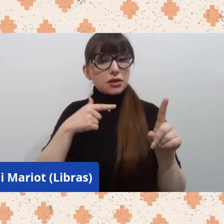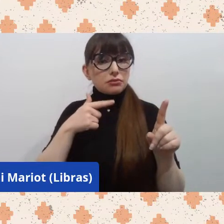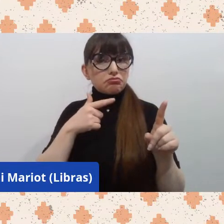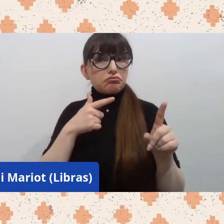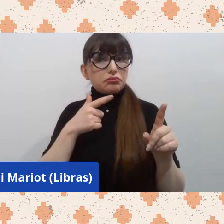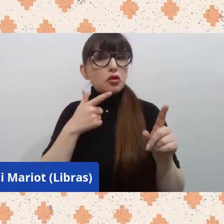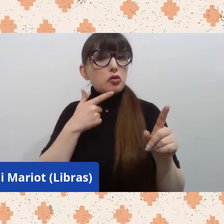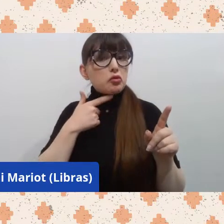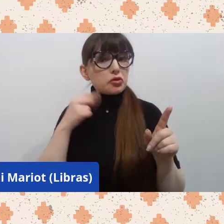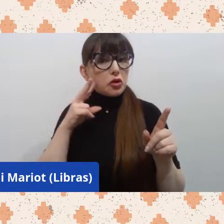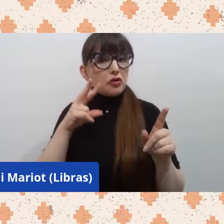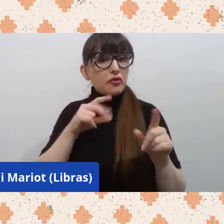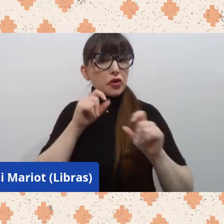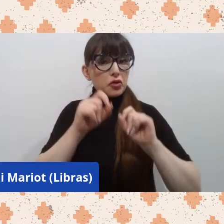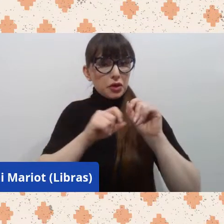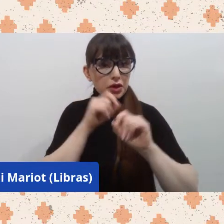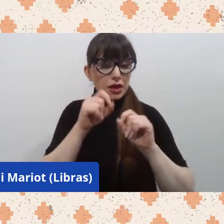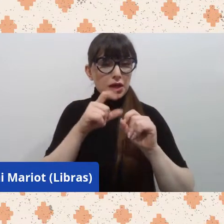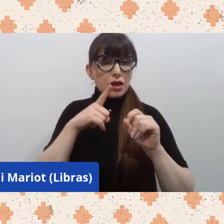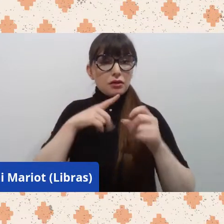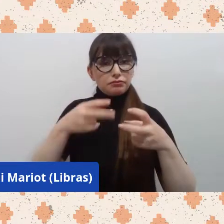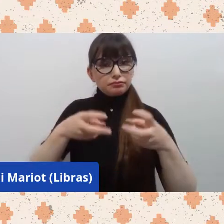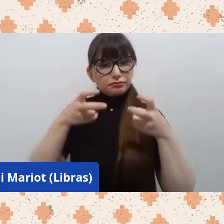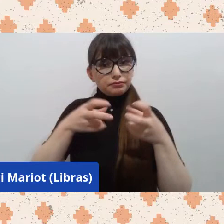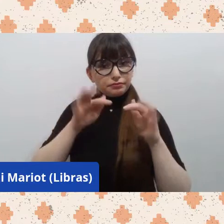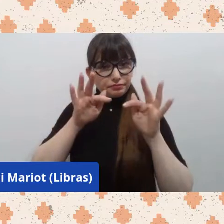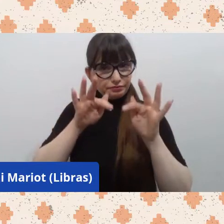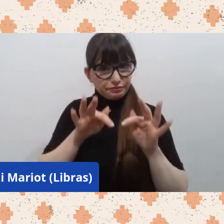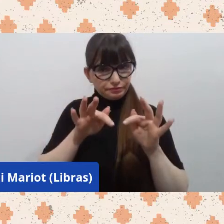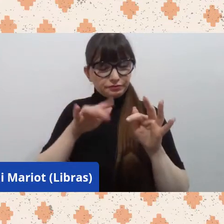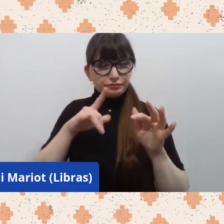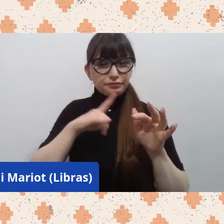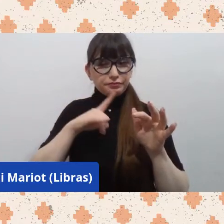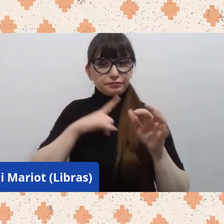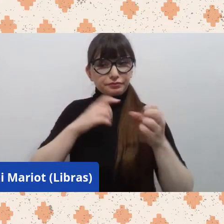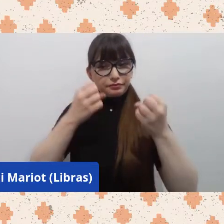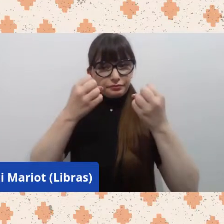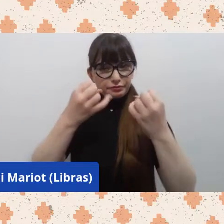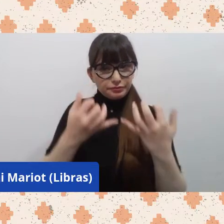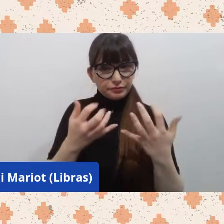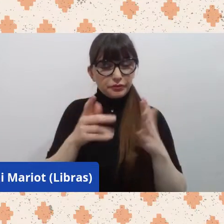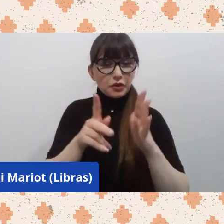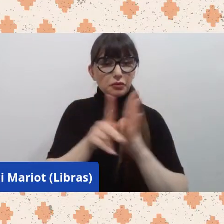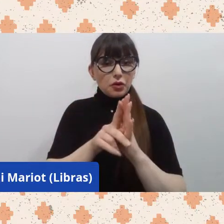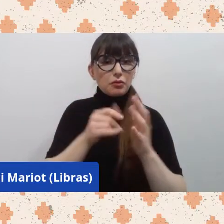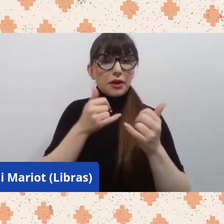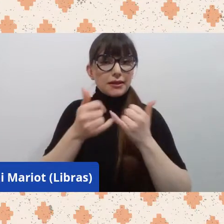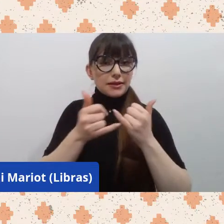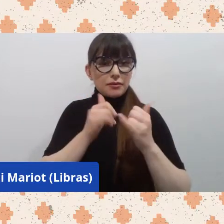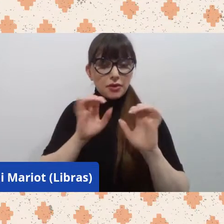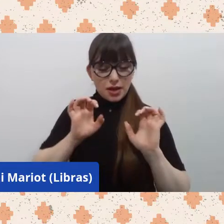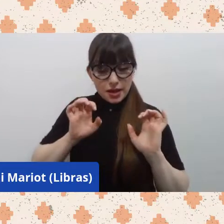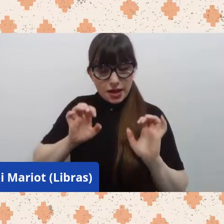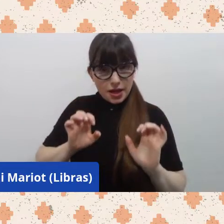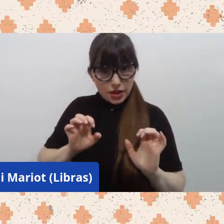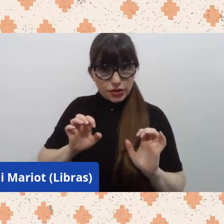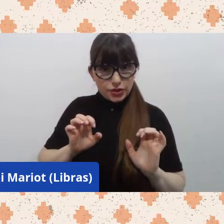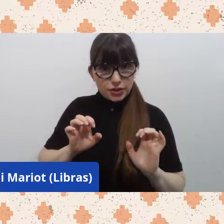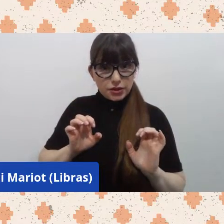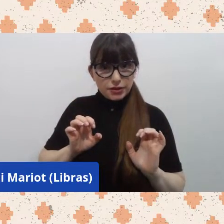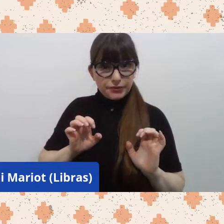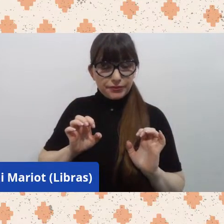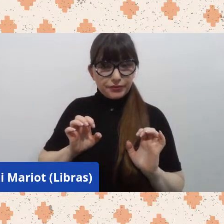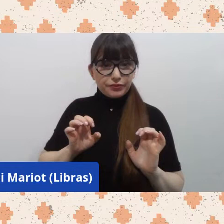ao final, em que ela demarca de que a ética, né,